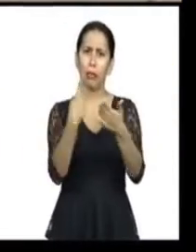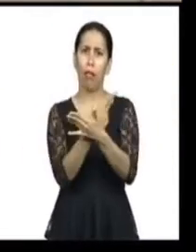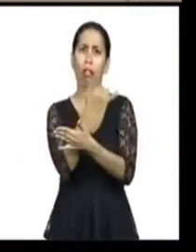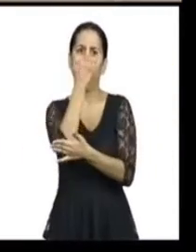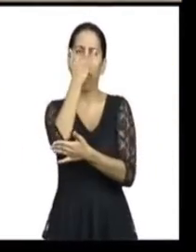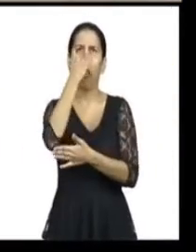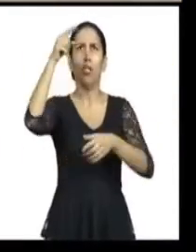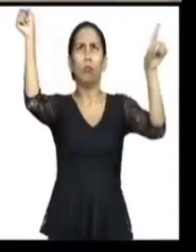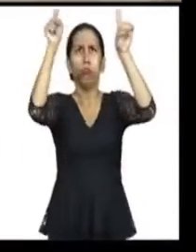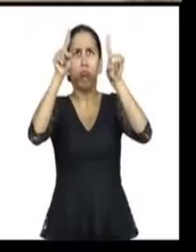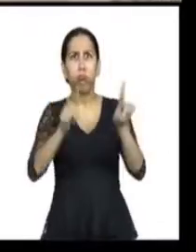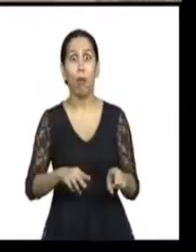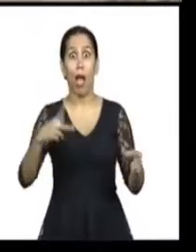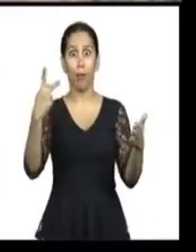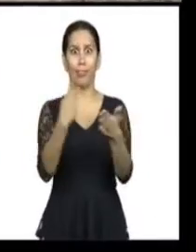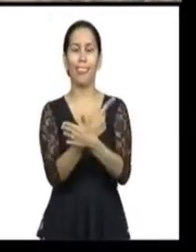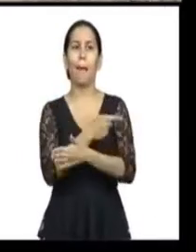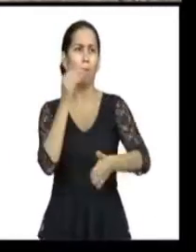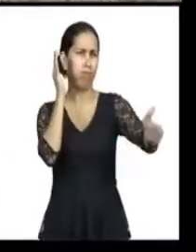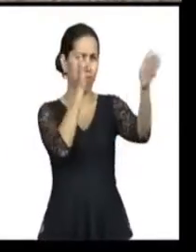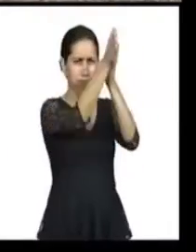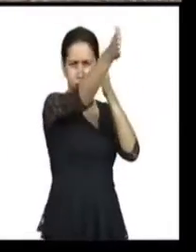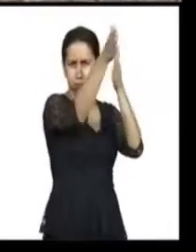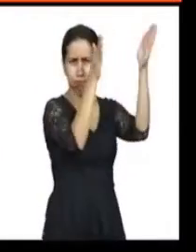ser evacuada.